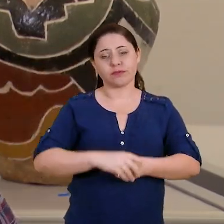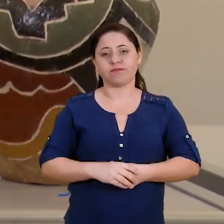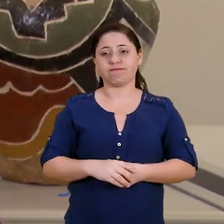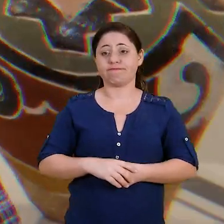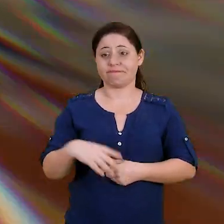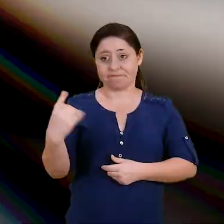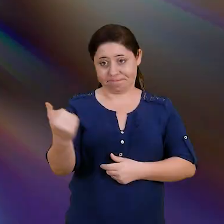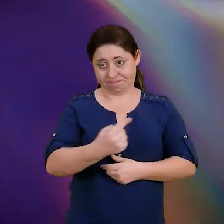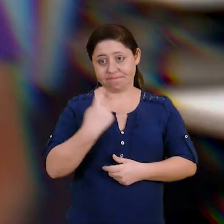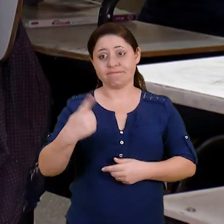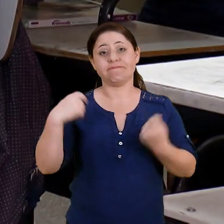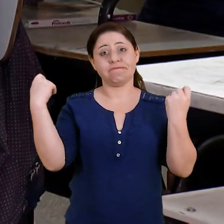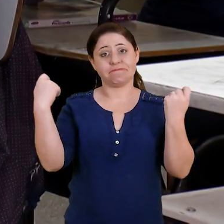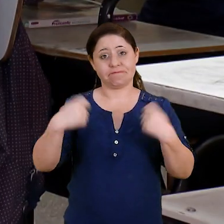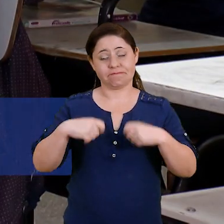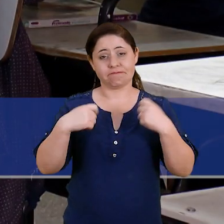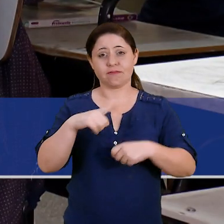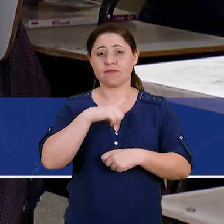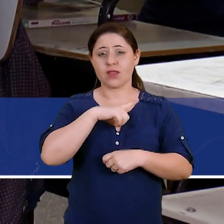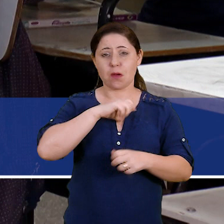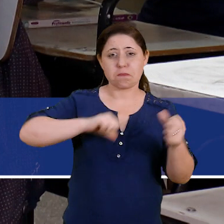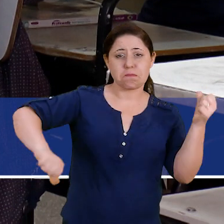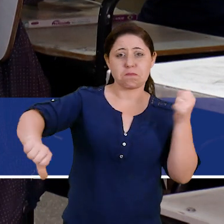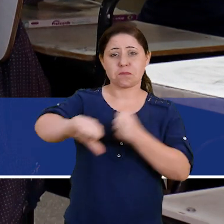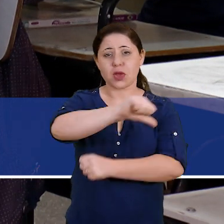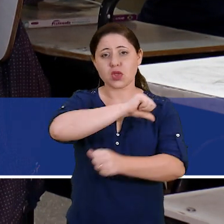passamos mais tempo. A gente tem que